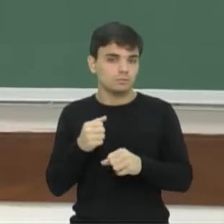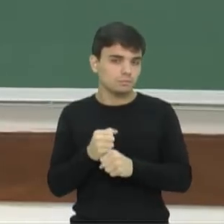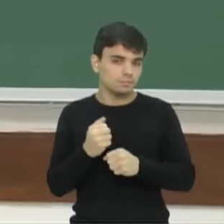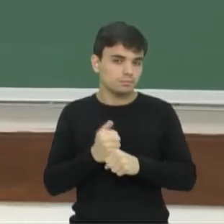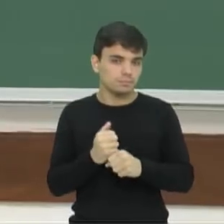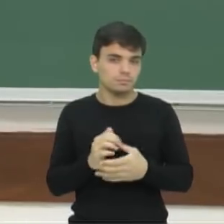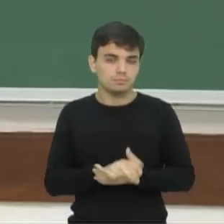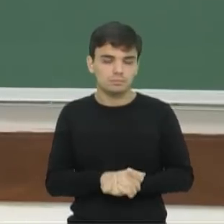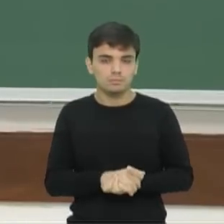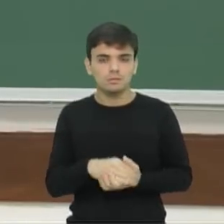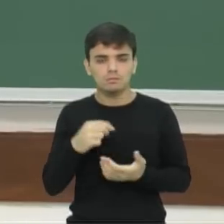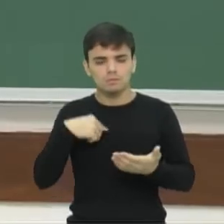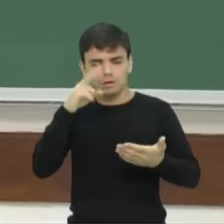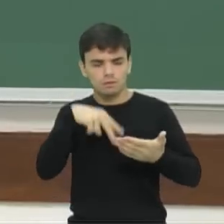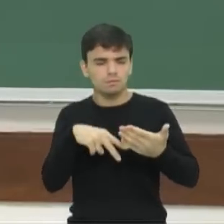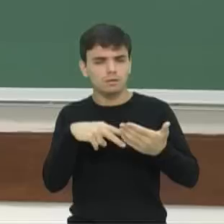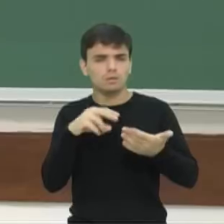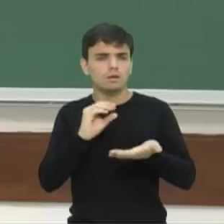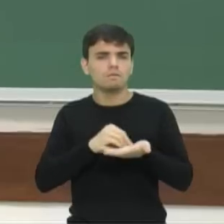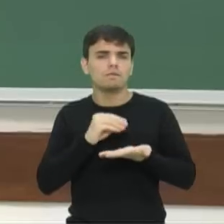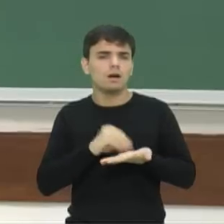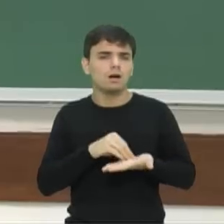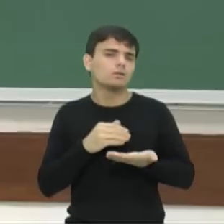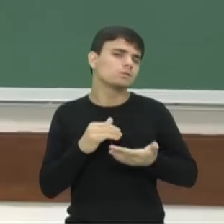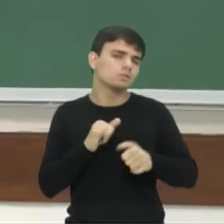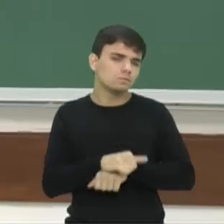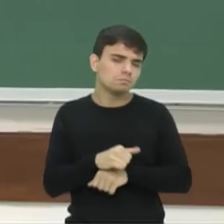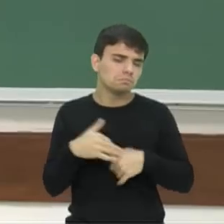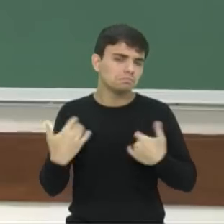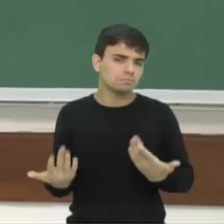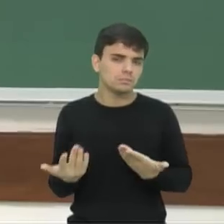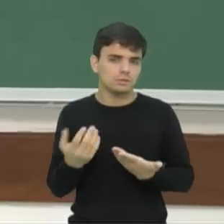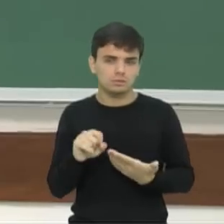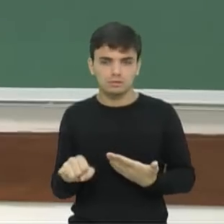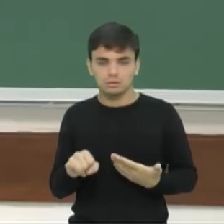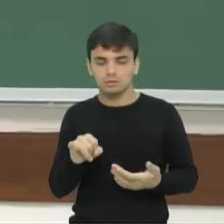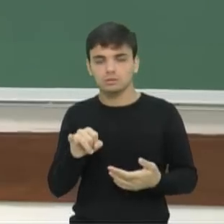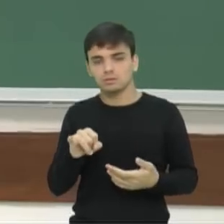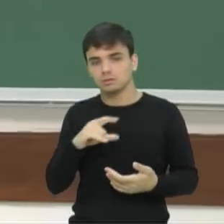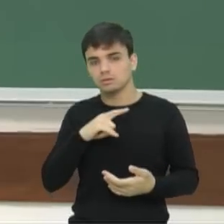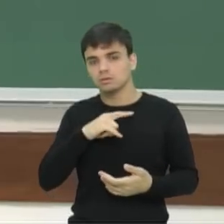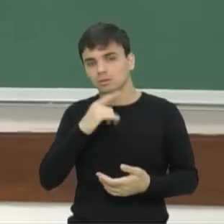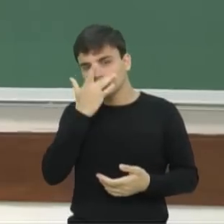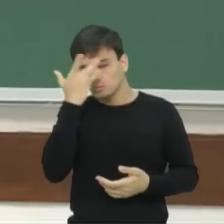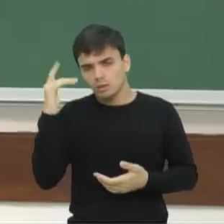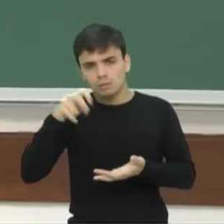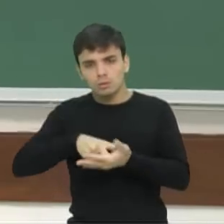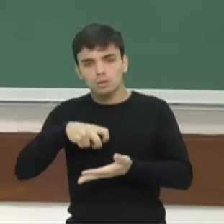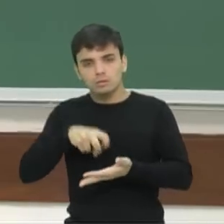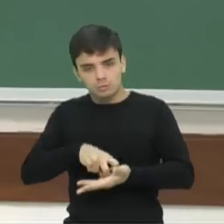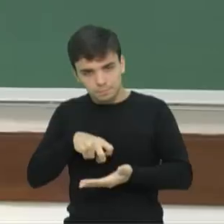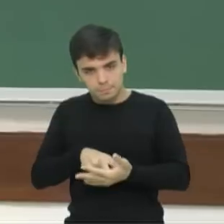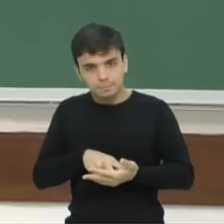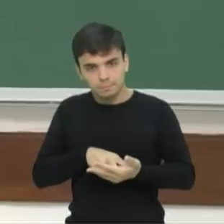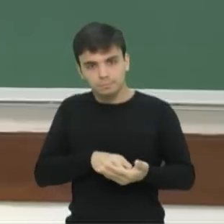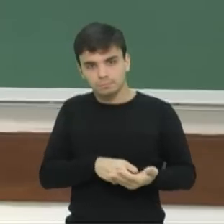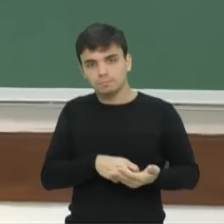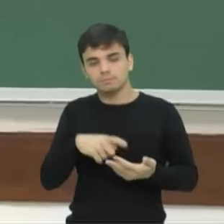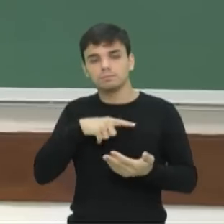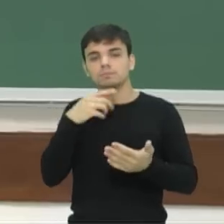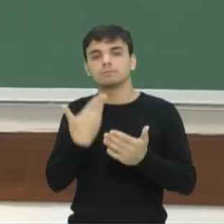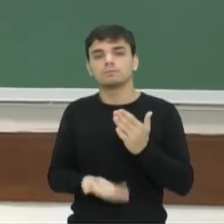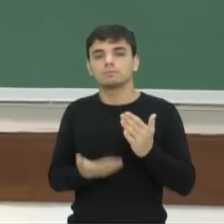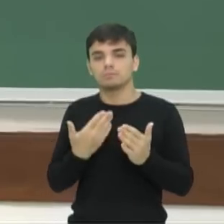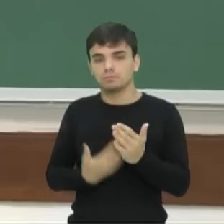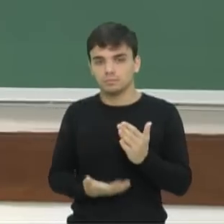verificar todas as faltas, que são chamadas de Shido, no judô, né? Vocês vão verificar essas faltas. Então, quem teve mais punição com faltas, acaba